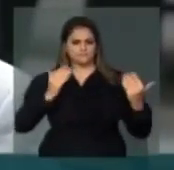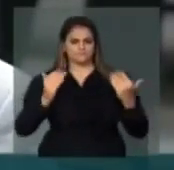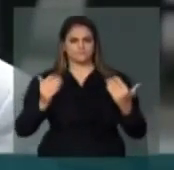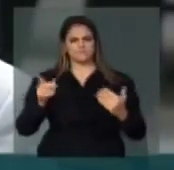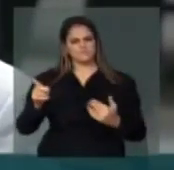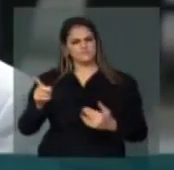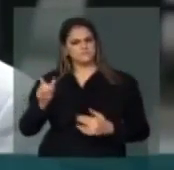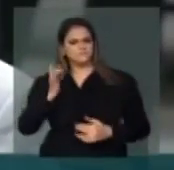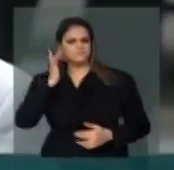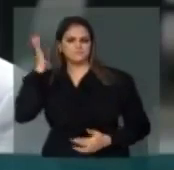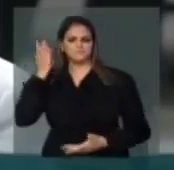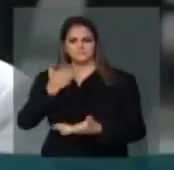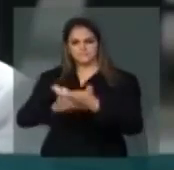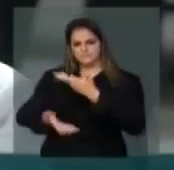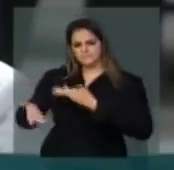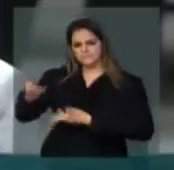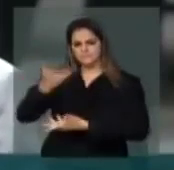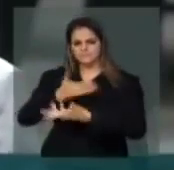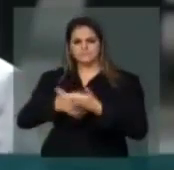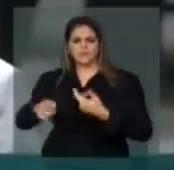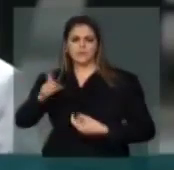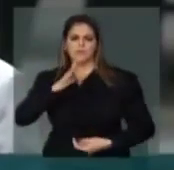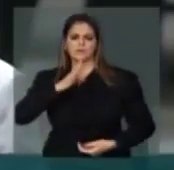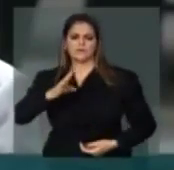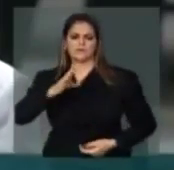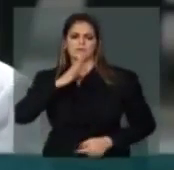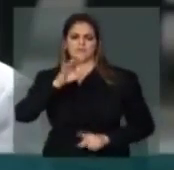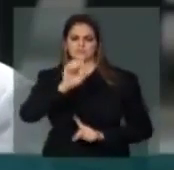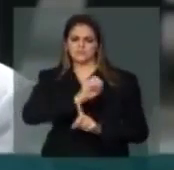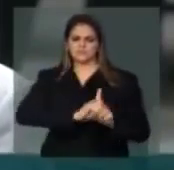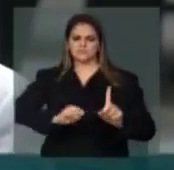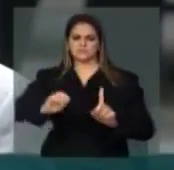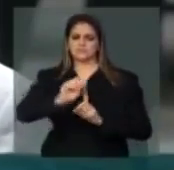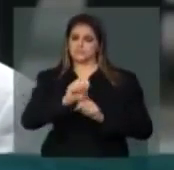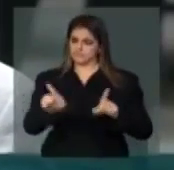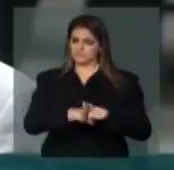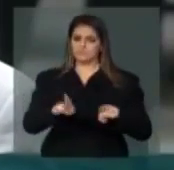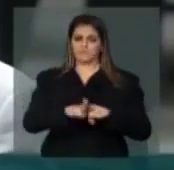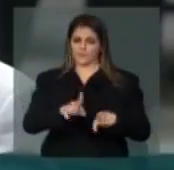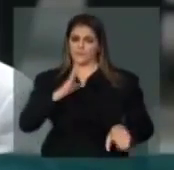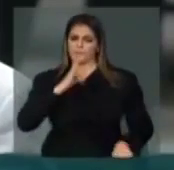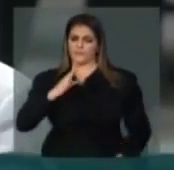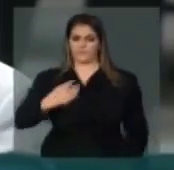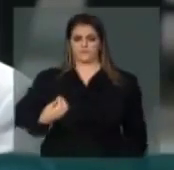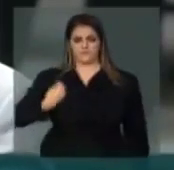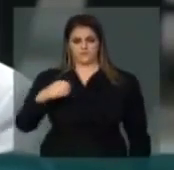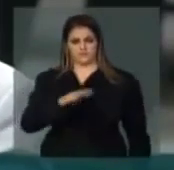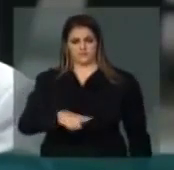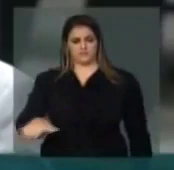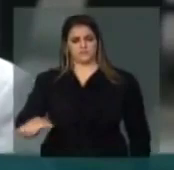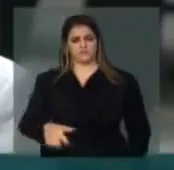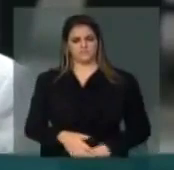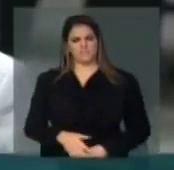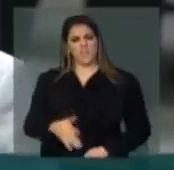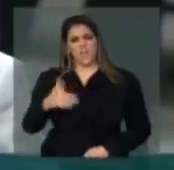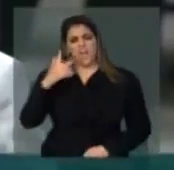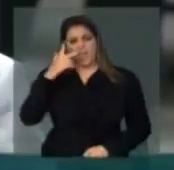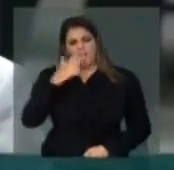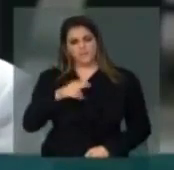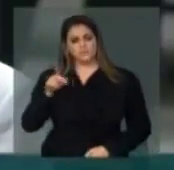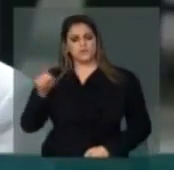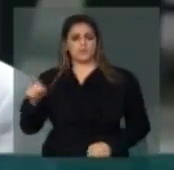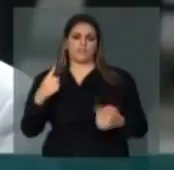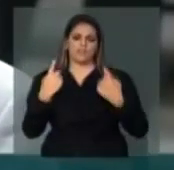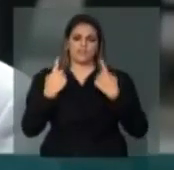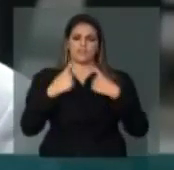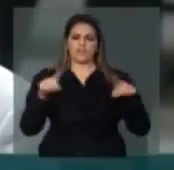diálogo, profundo conhecimento da realidade social, inclusive das nossas crianças. Suspeita-se foi, entre outros motivos, porque ele